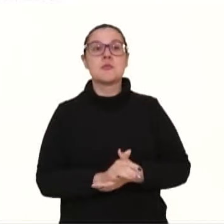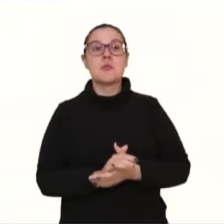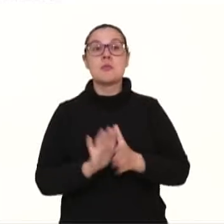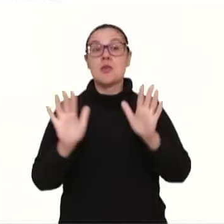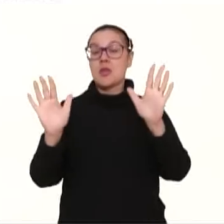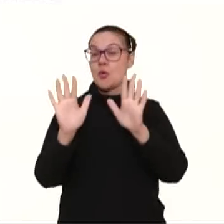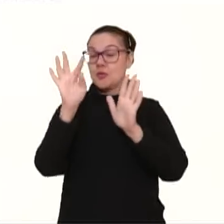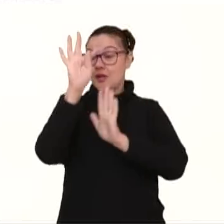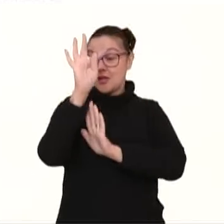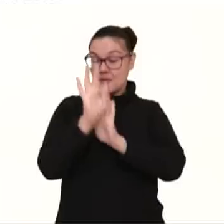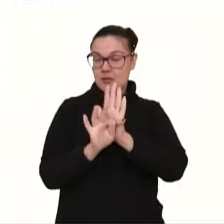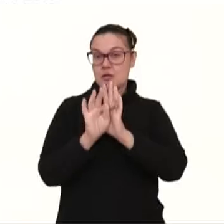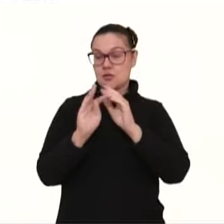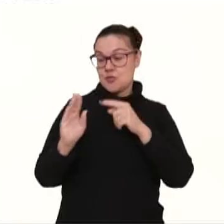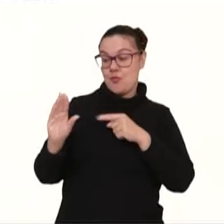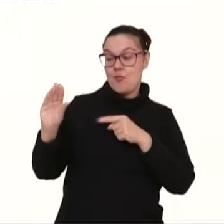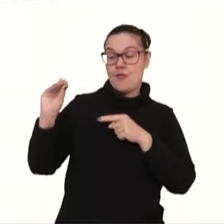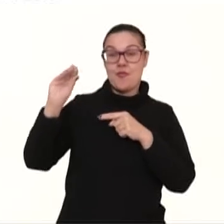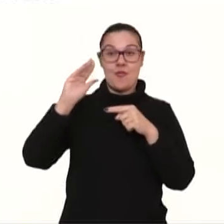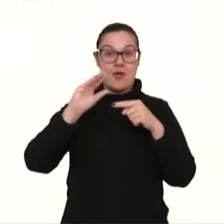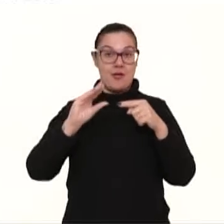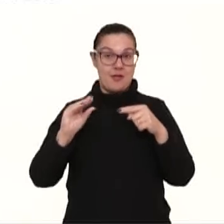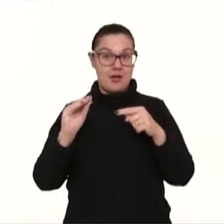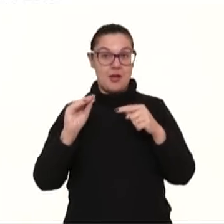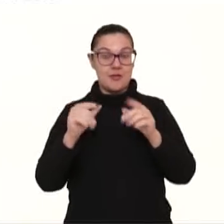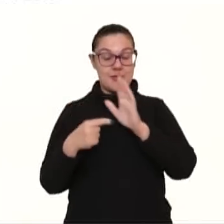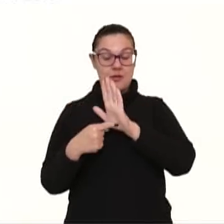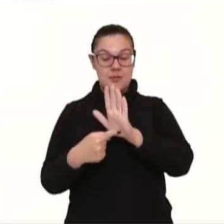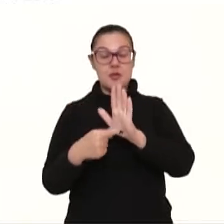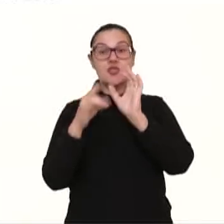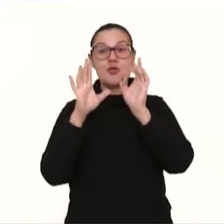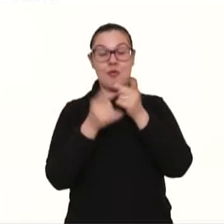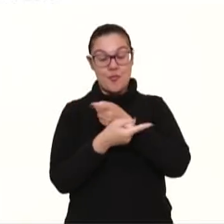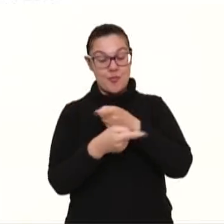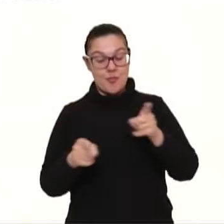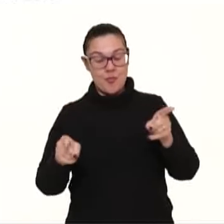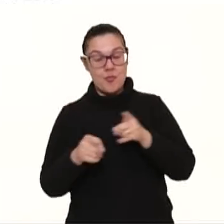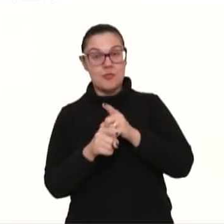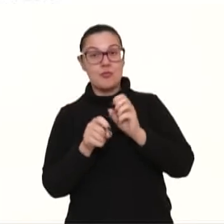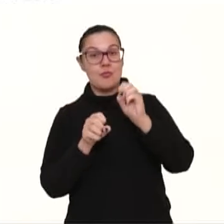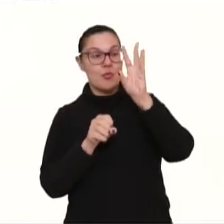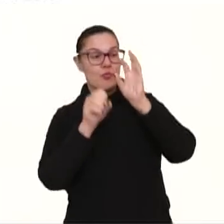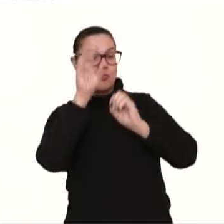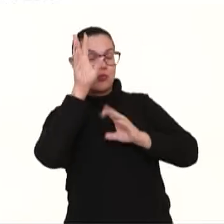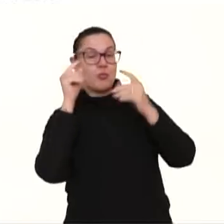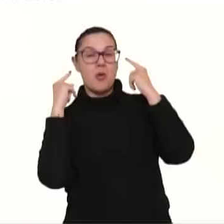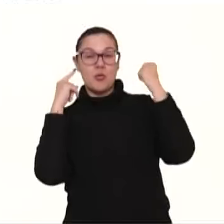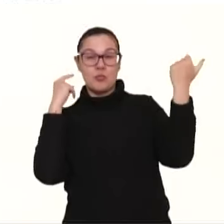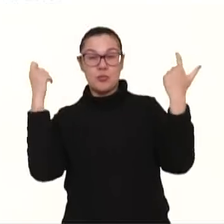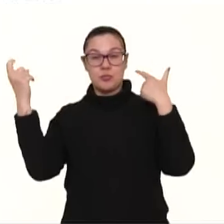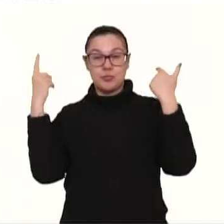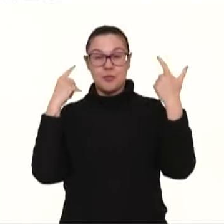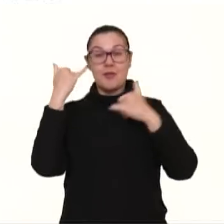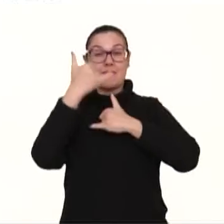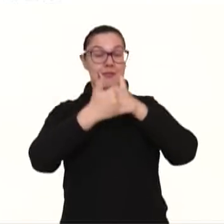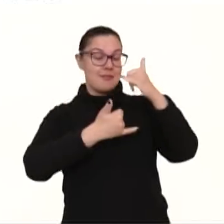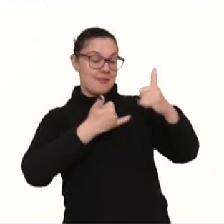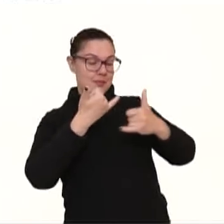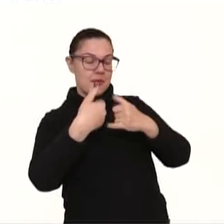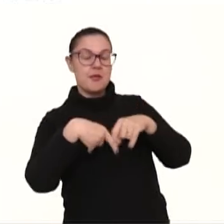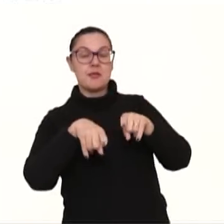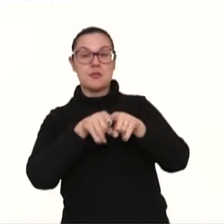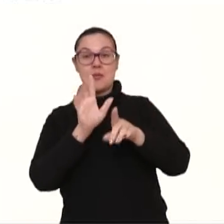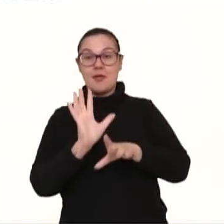há um texto falado e o espetáculo é composto de música, efeitos de sonoplastia, brincadeiras